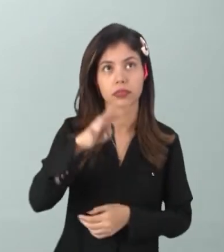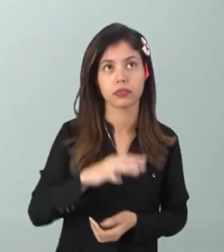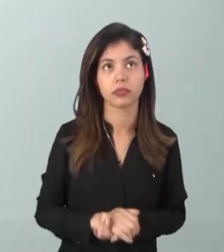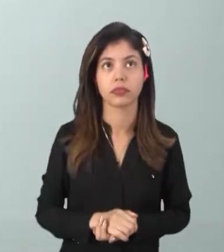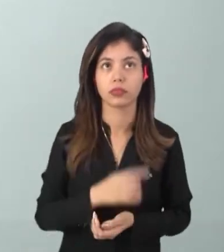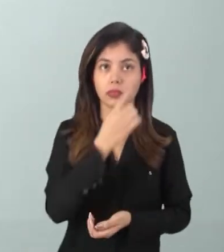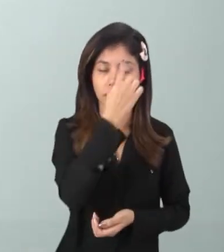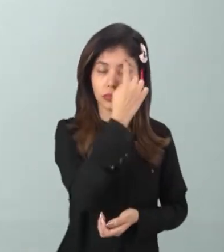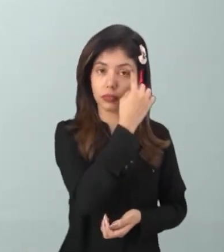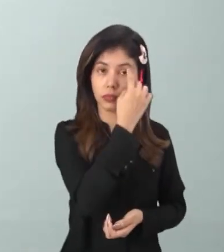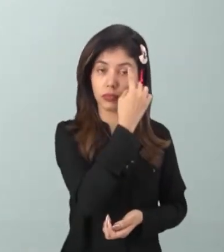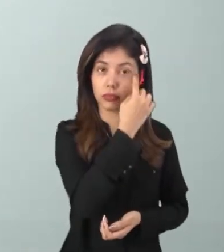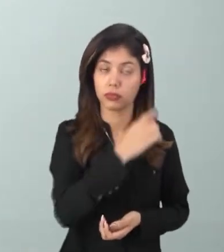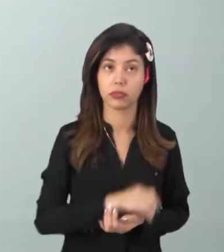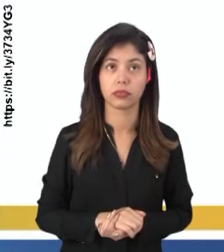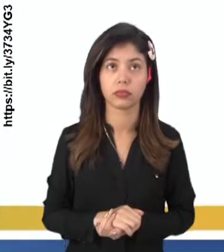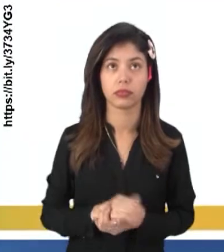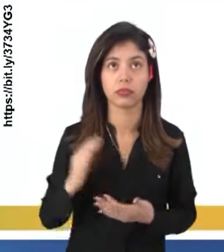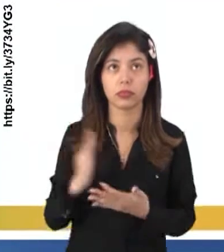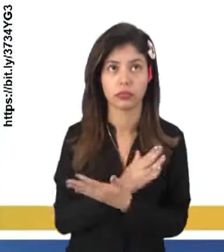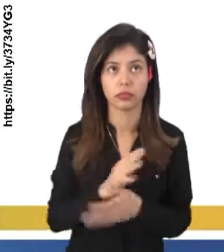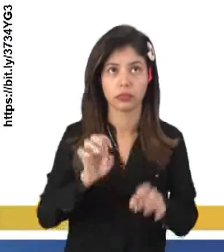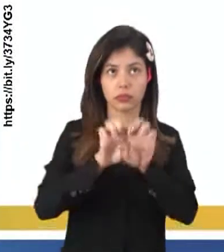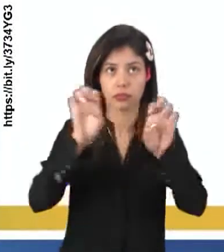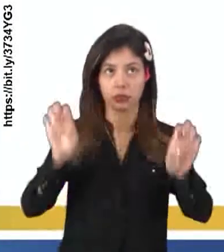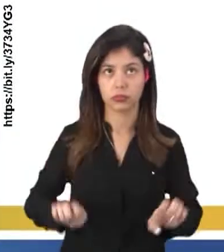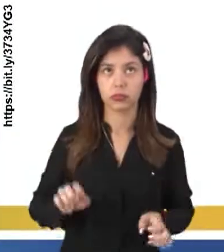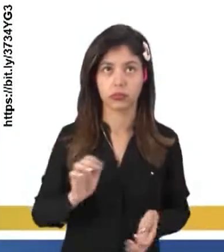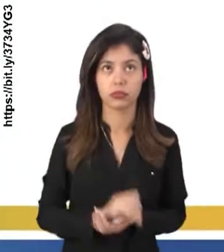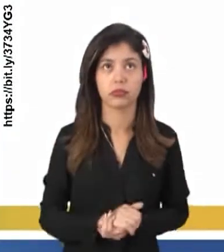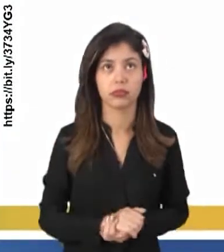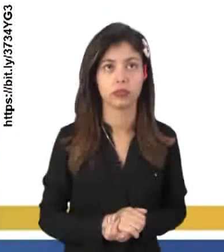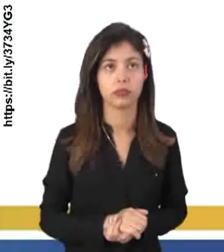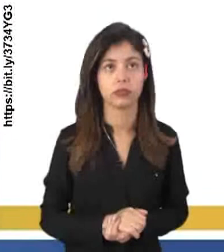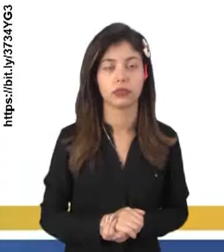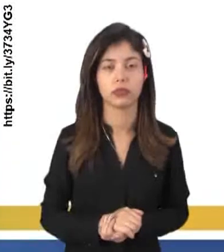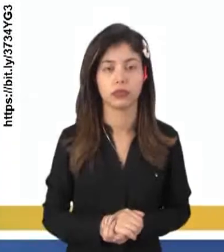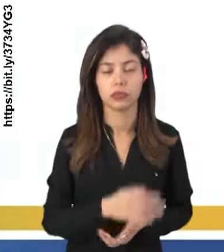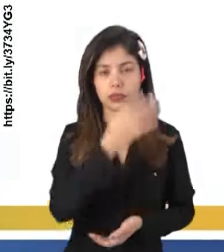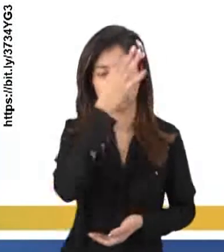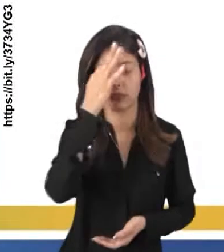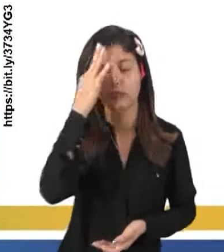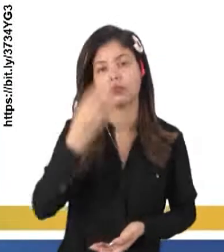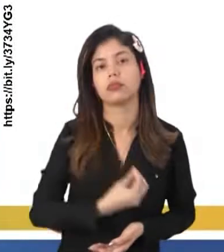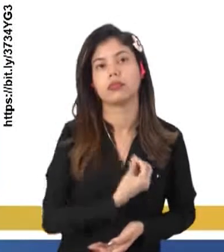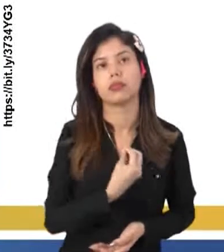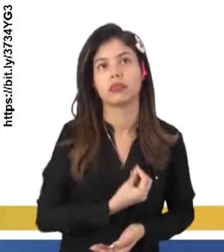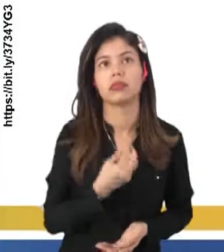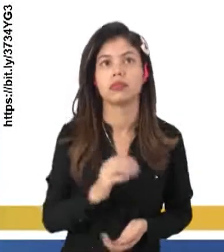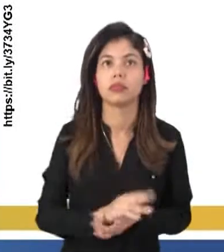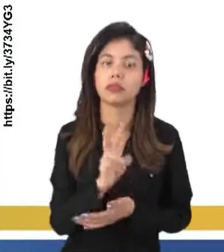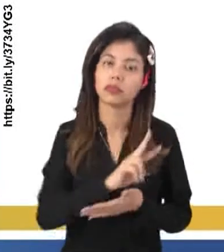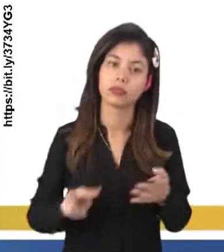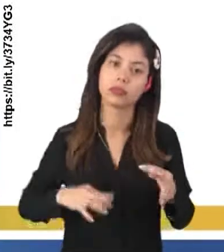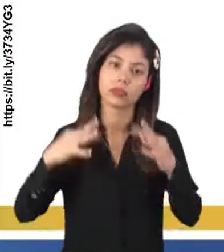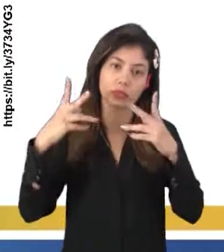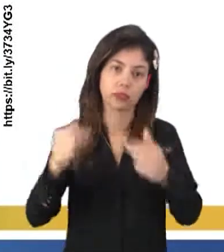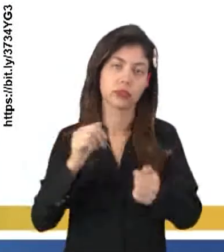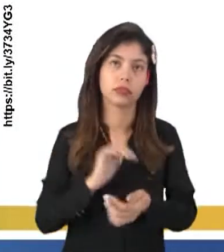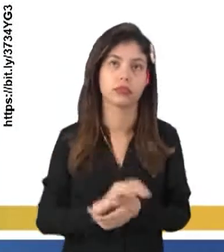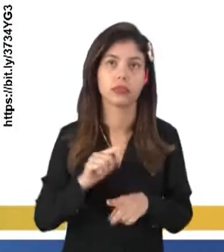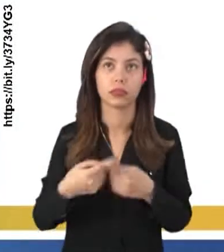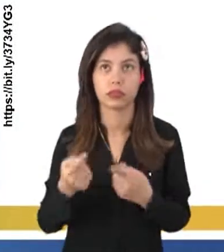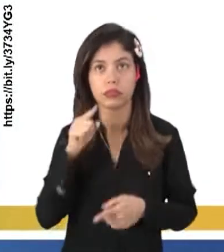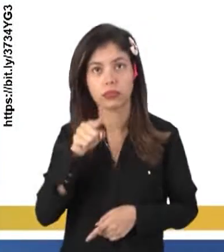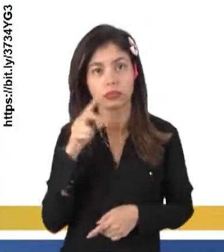usar. Então, nós temos aí algumas estruturas, né, em tradições religiosas e filosofia de vida. Não vai dar para a gente ler tudo,